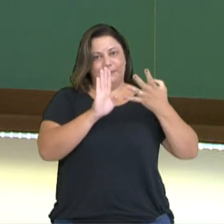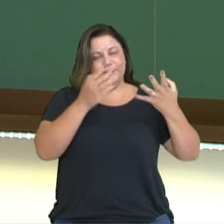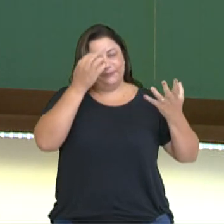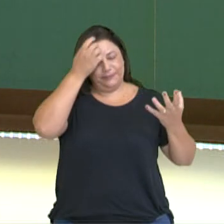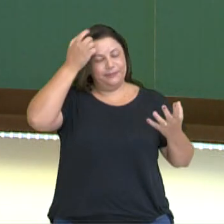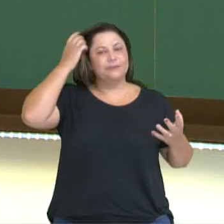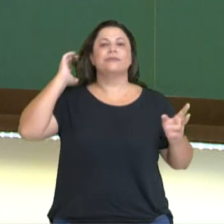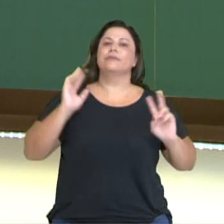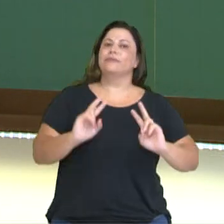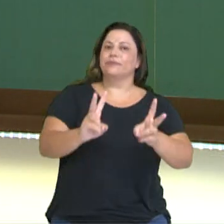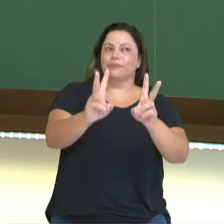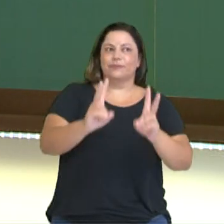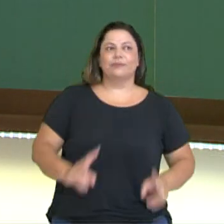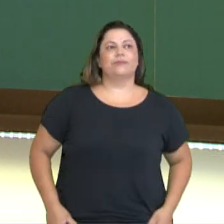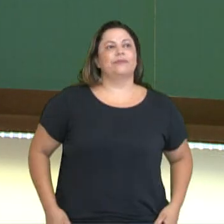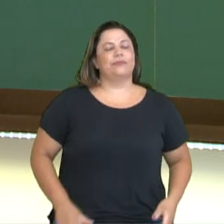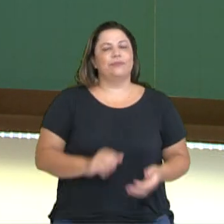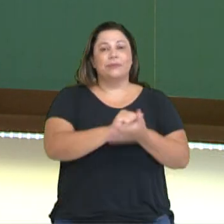adiante?